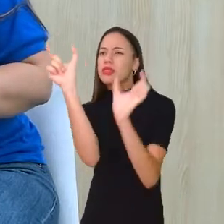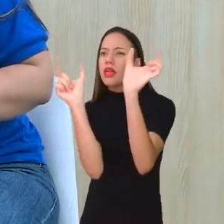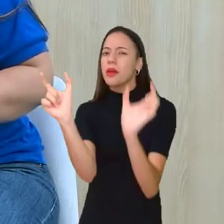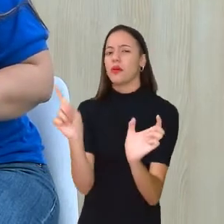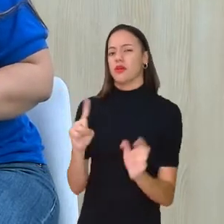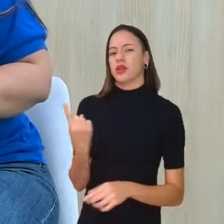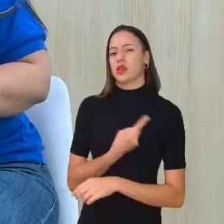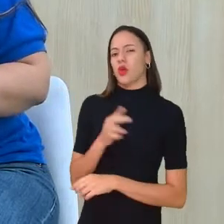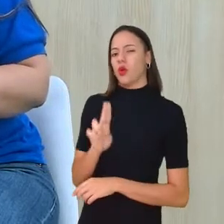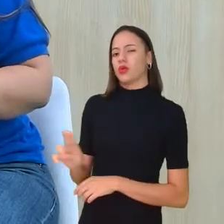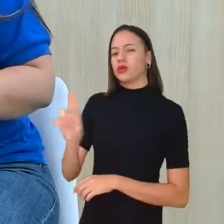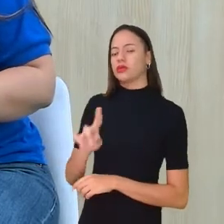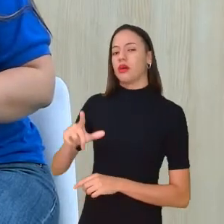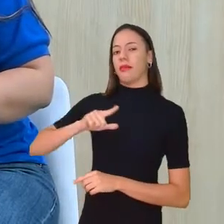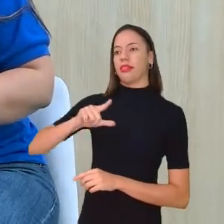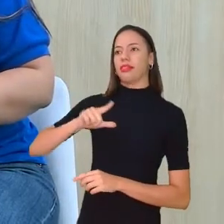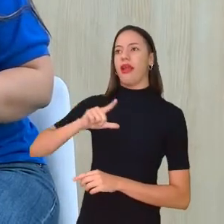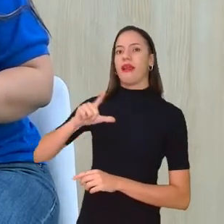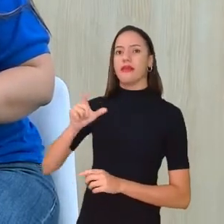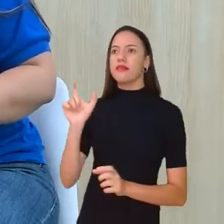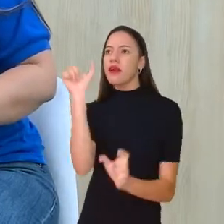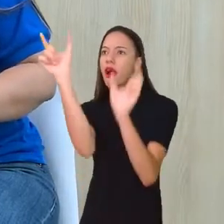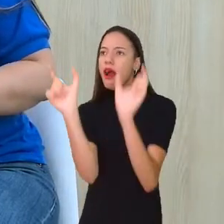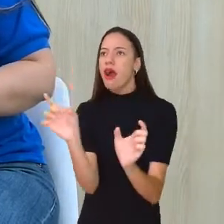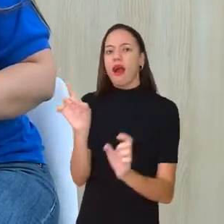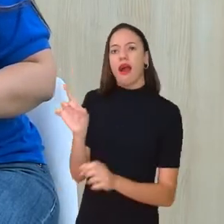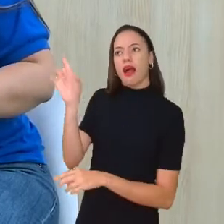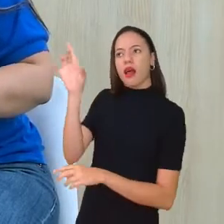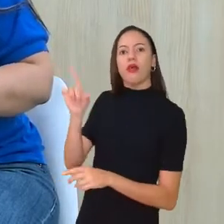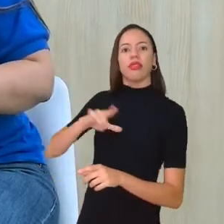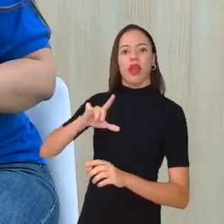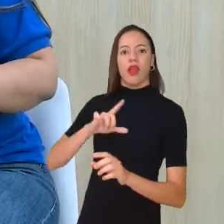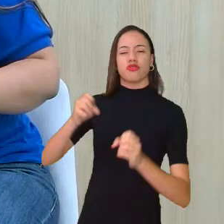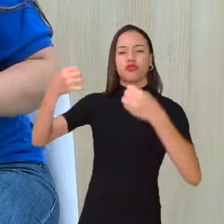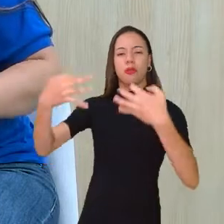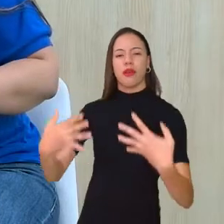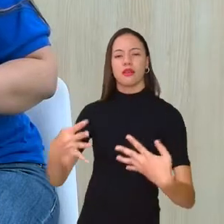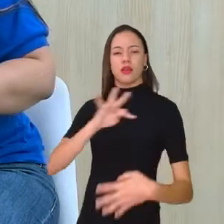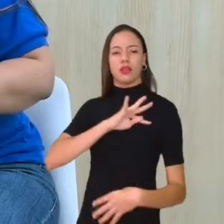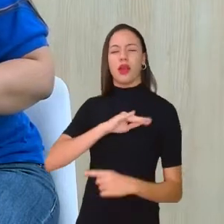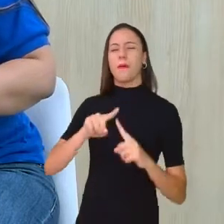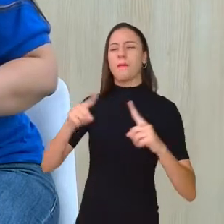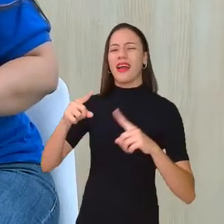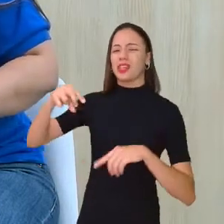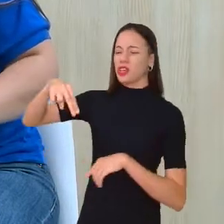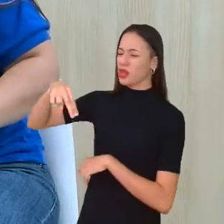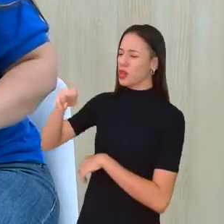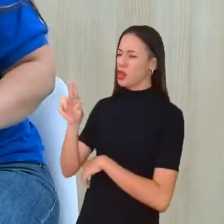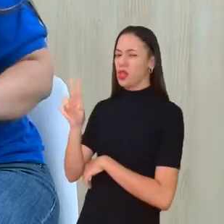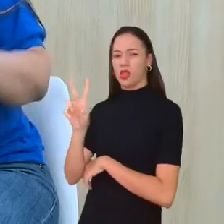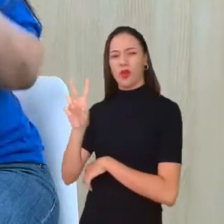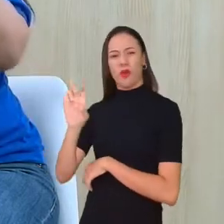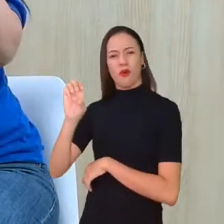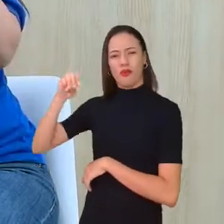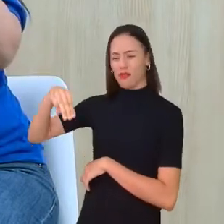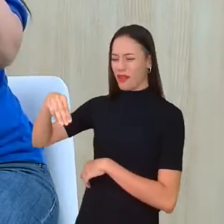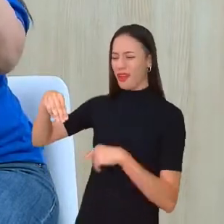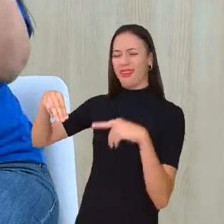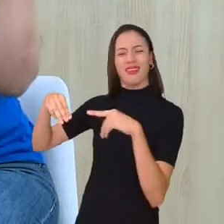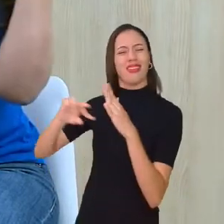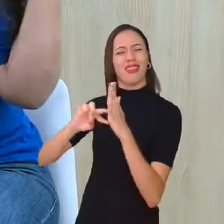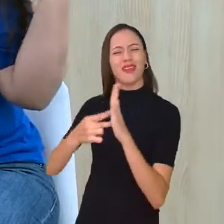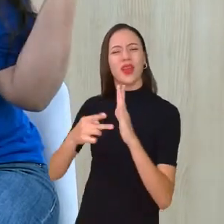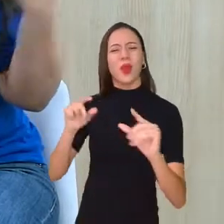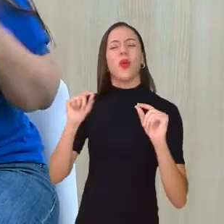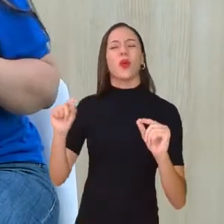ele tem uma explicação técnica, mas muitas vezes esse nuvem aí, por que nuvem, né? Não, assim, já dizer que